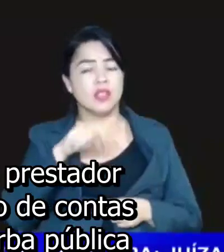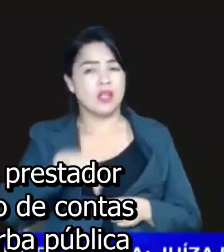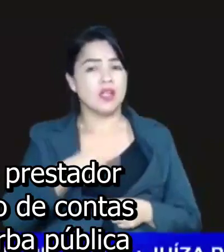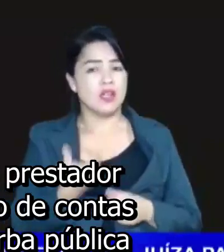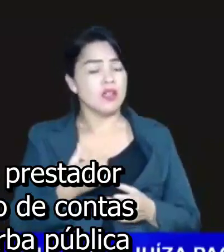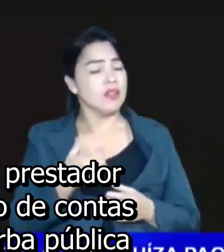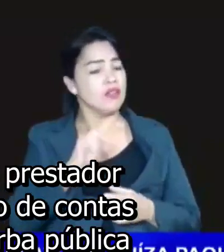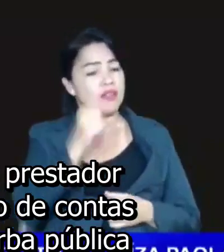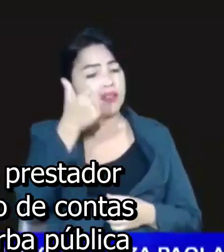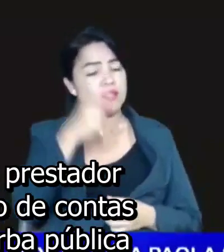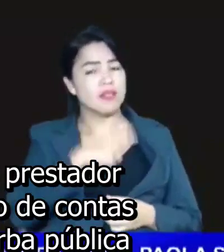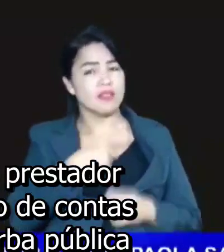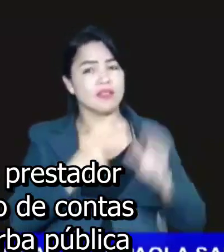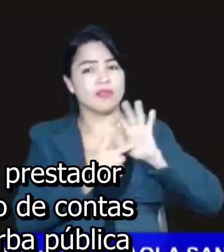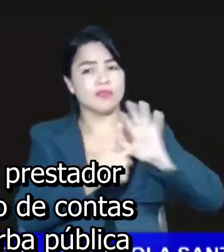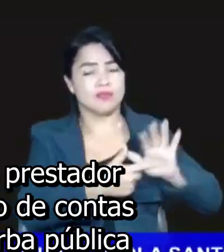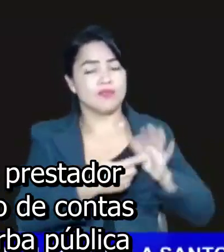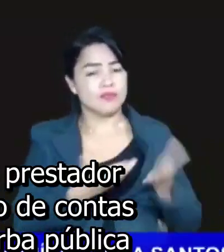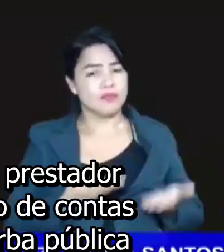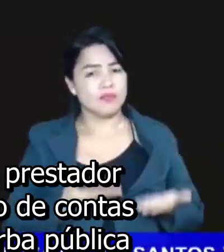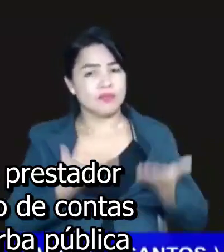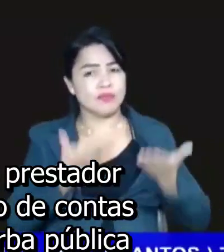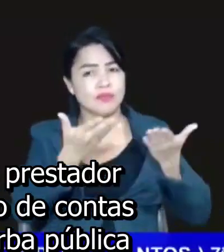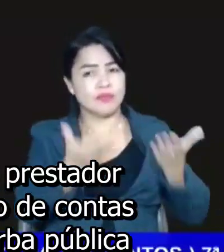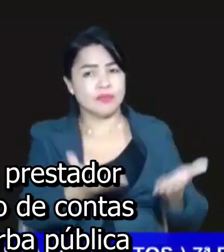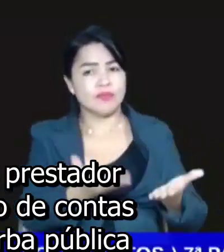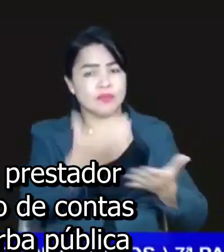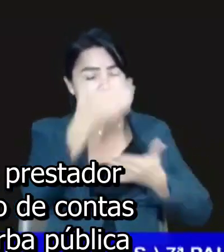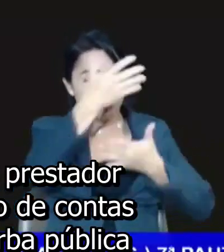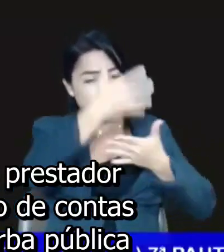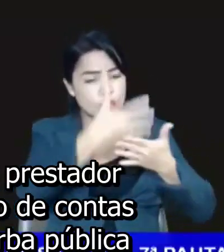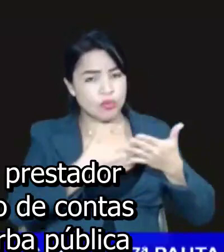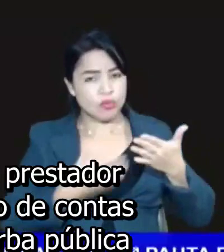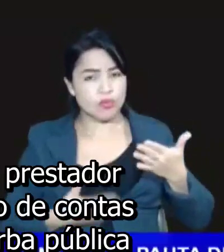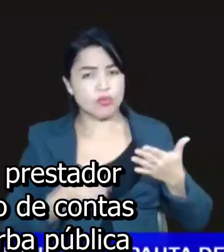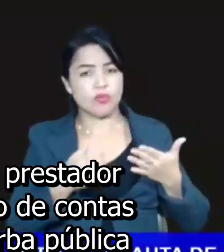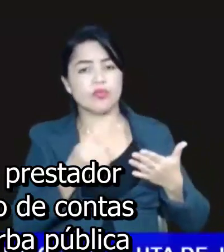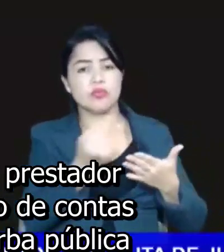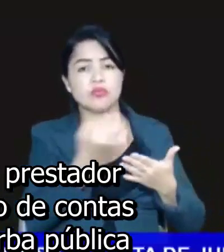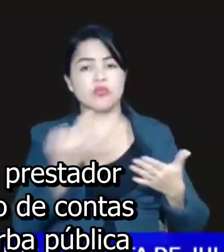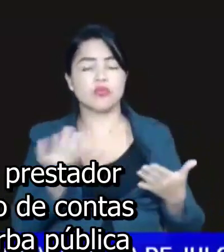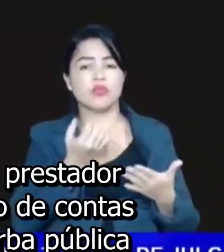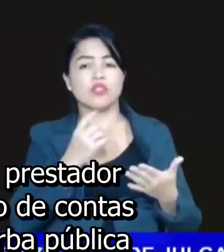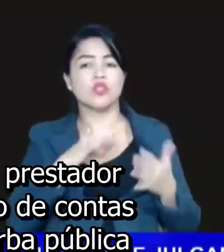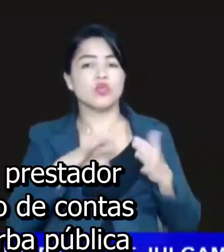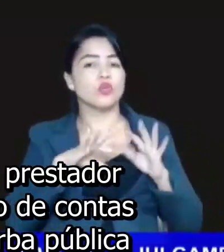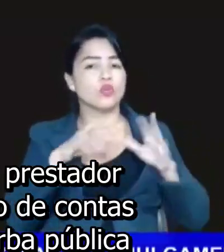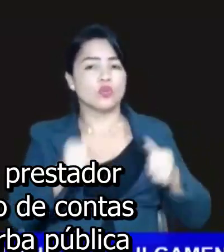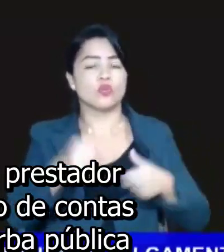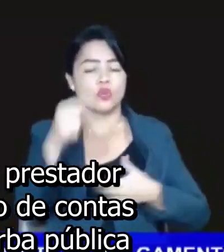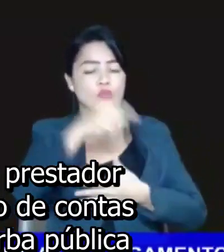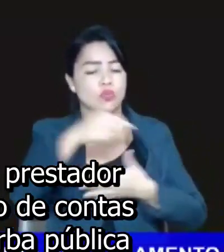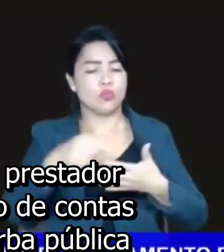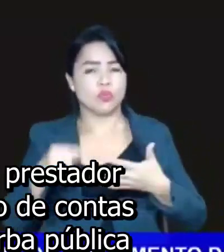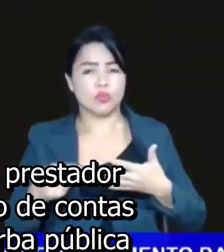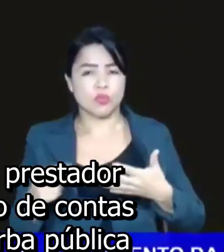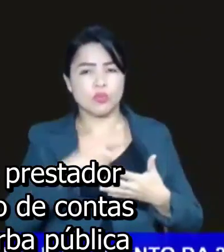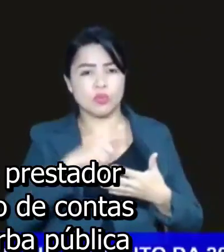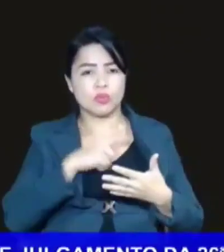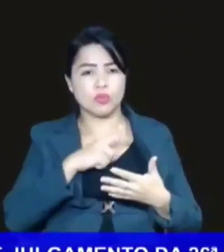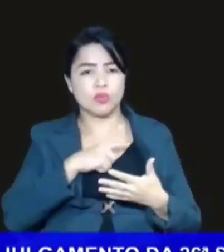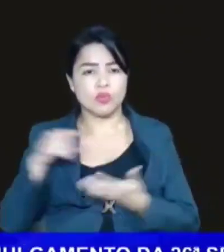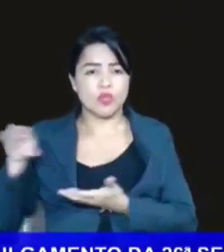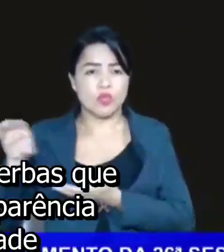prestador trazer à prestação de contas todos os elementos que justifiquem o emprego de